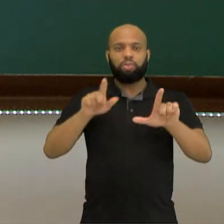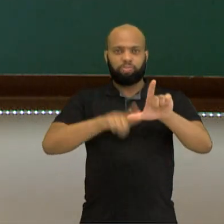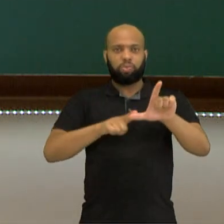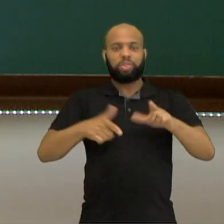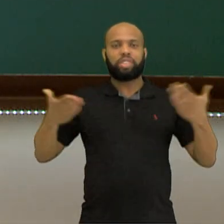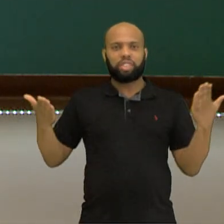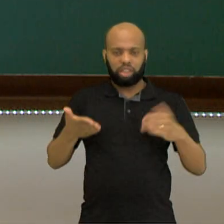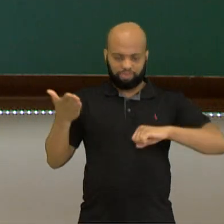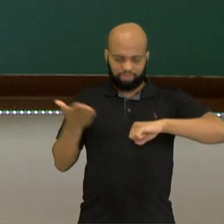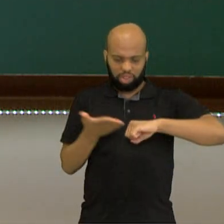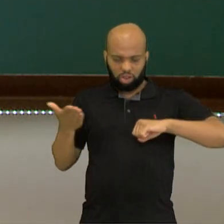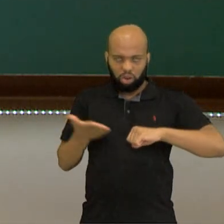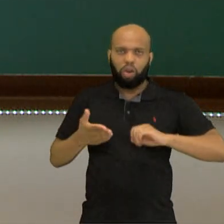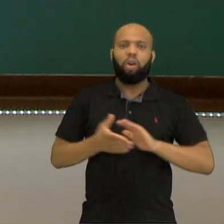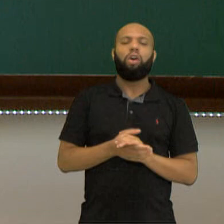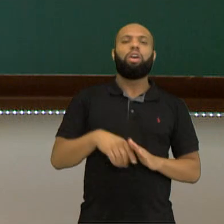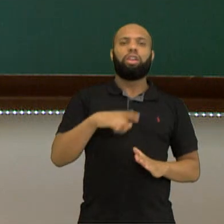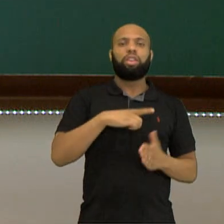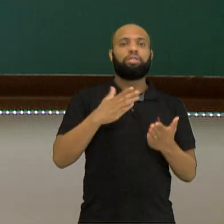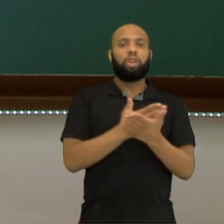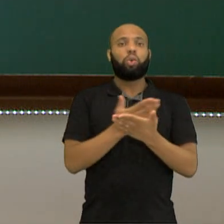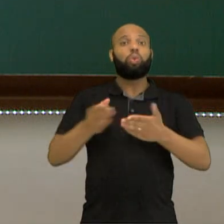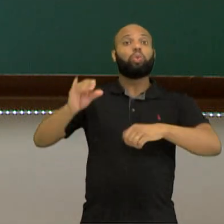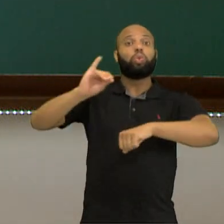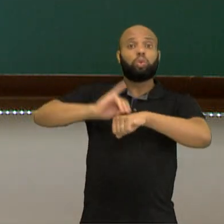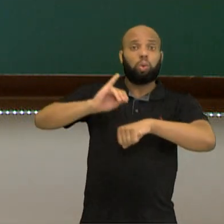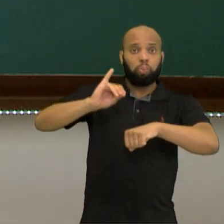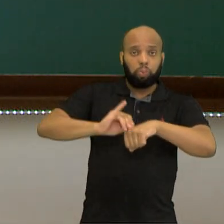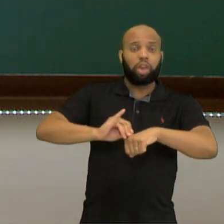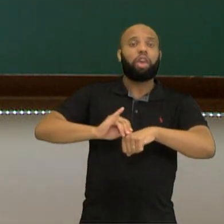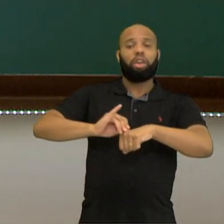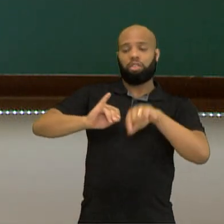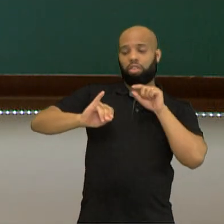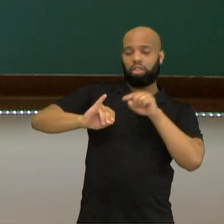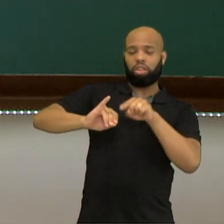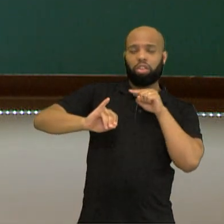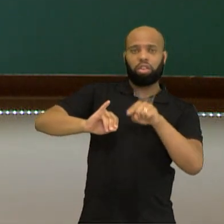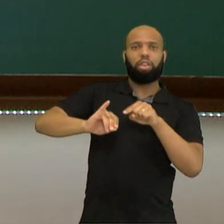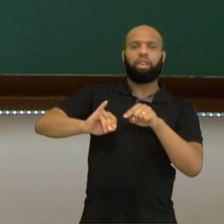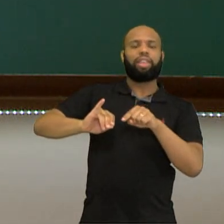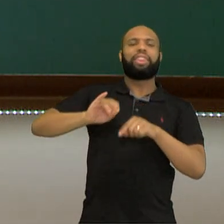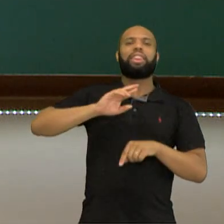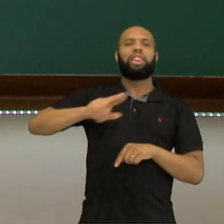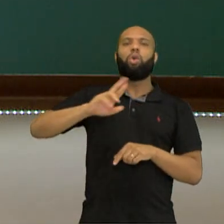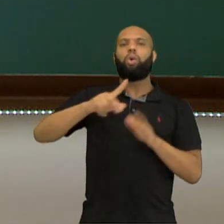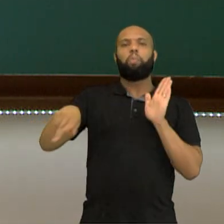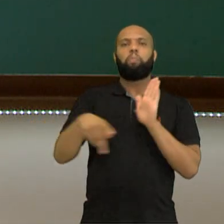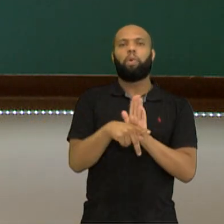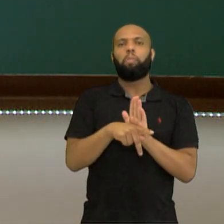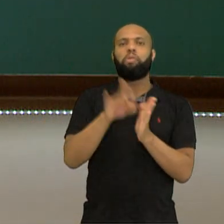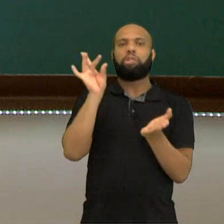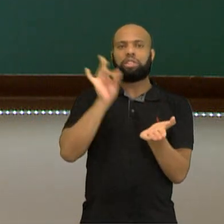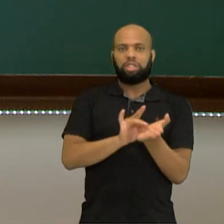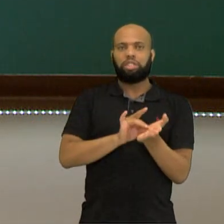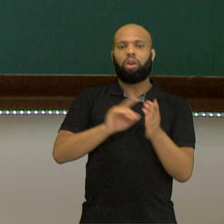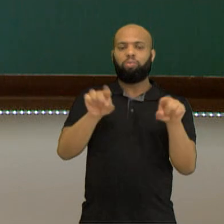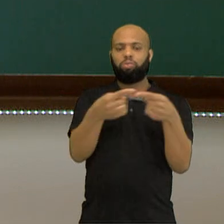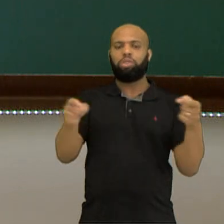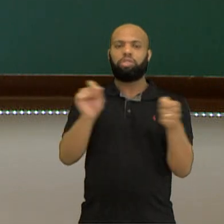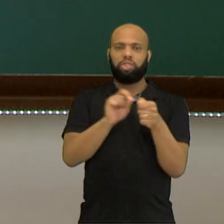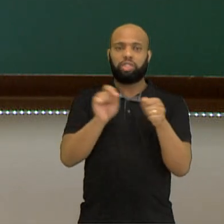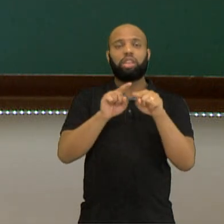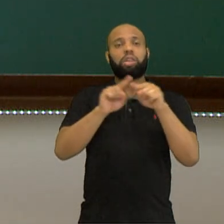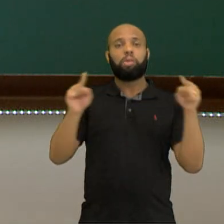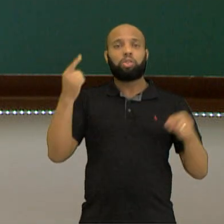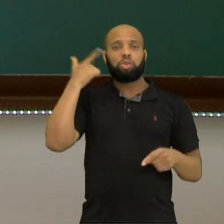contemporâneo, que trabalha com instrumentos, objetos que não são instrumentos musicais convencionais para